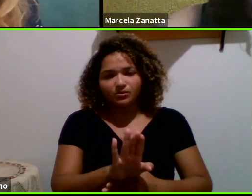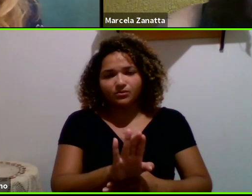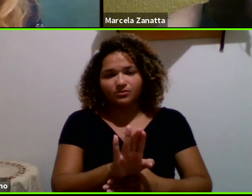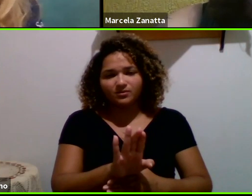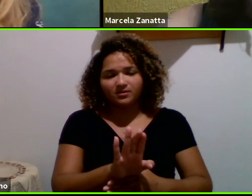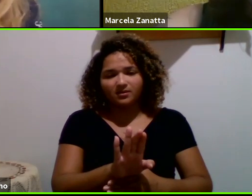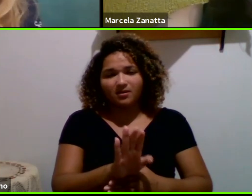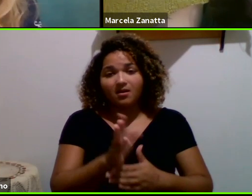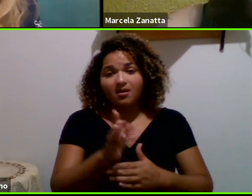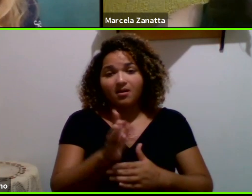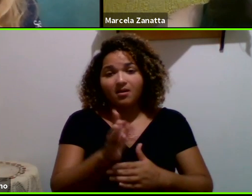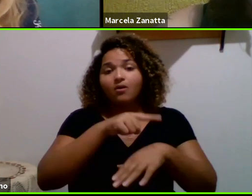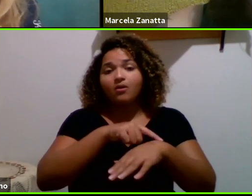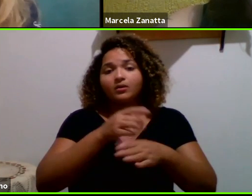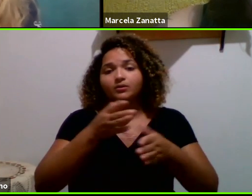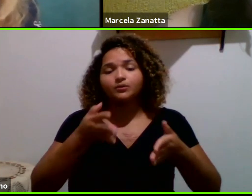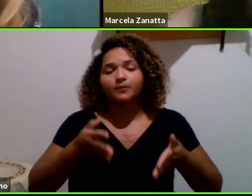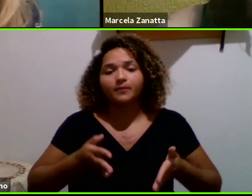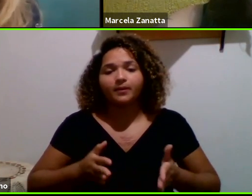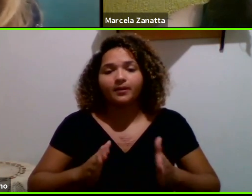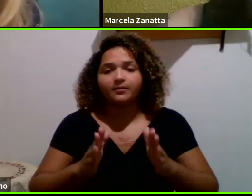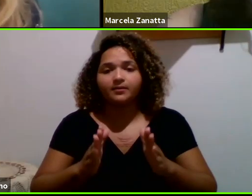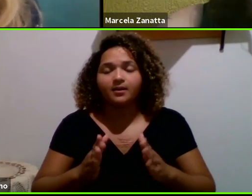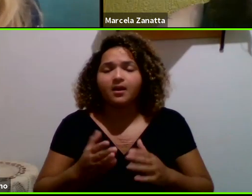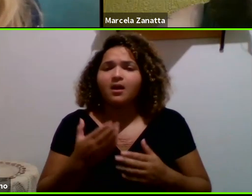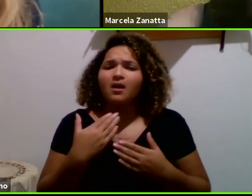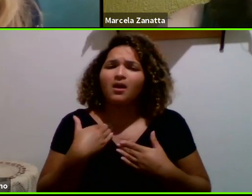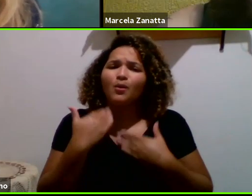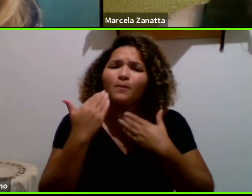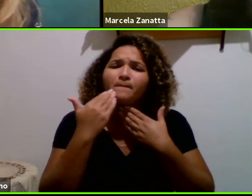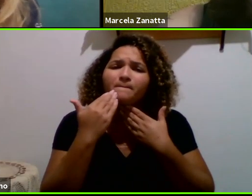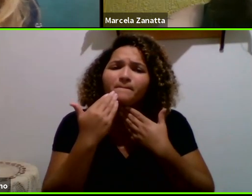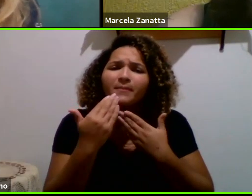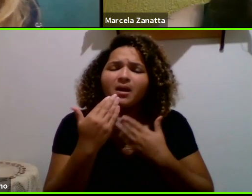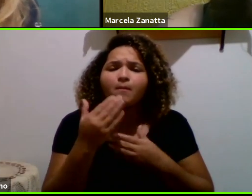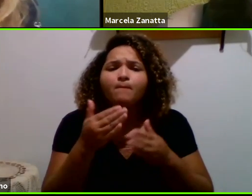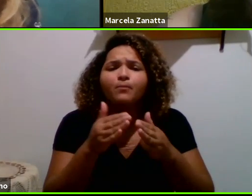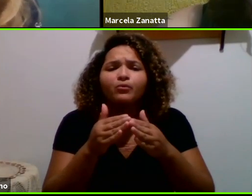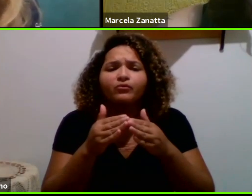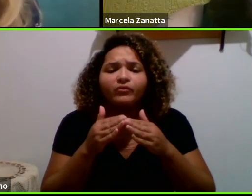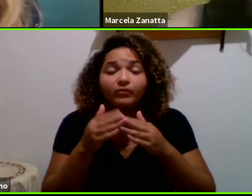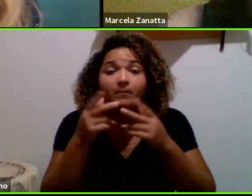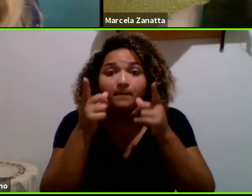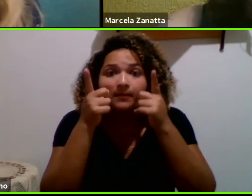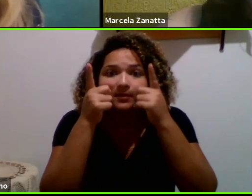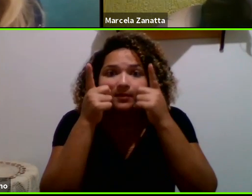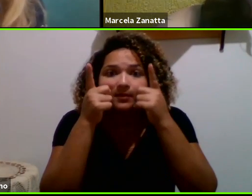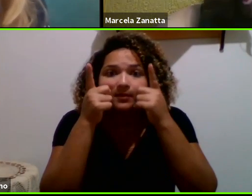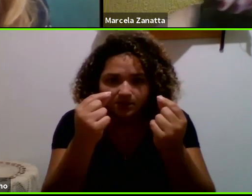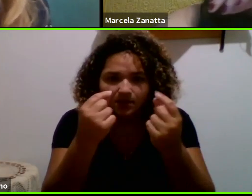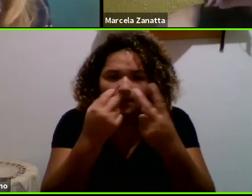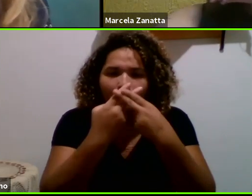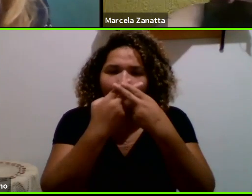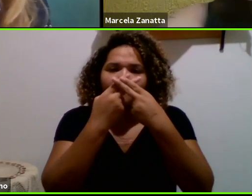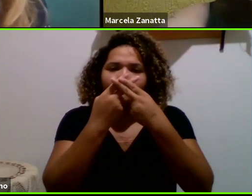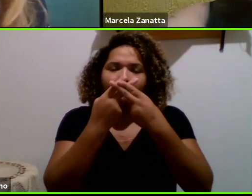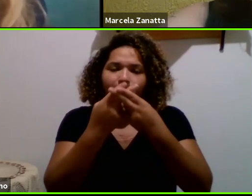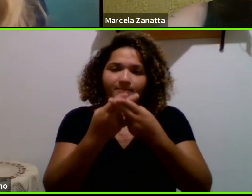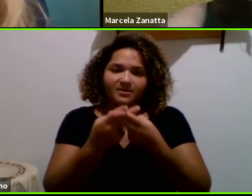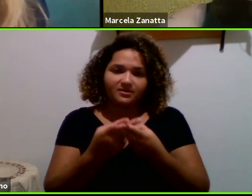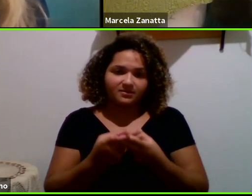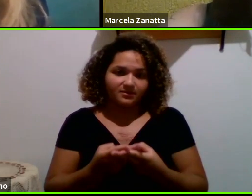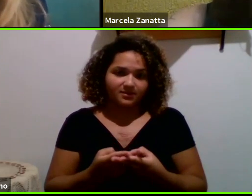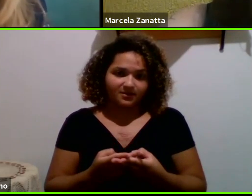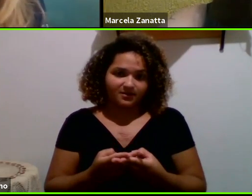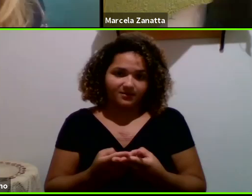parto. Eu peço que vocês prestem muita atenção, que vocês tenham paciência para poder ouvir o que a